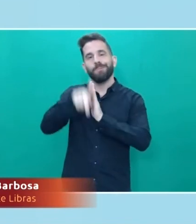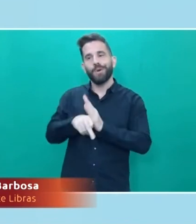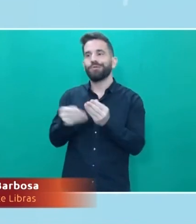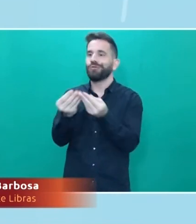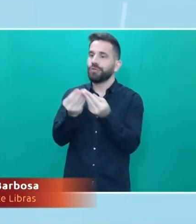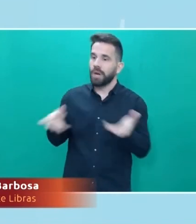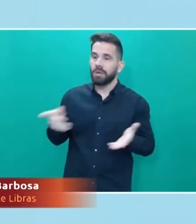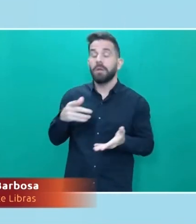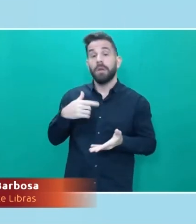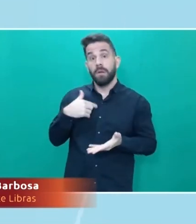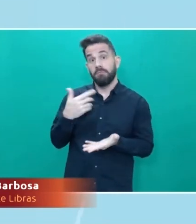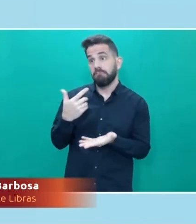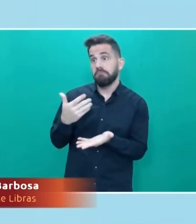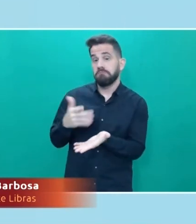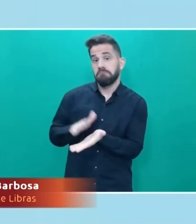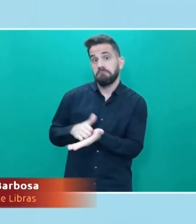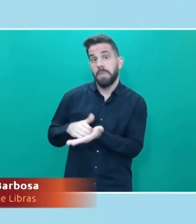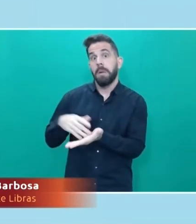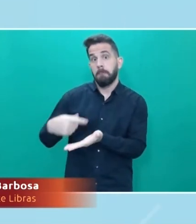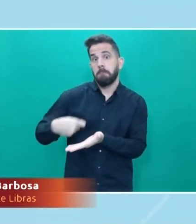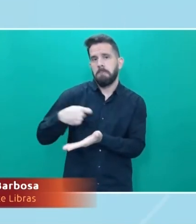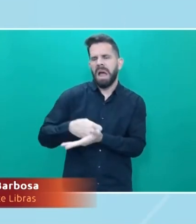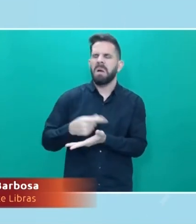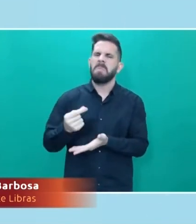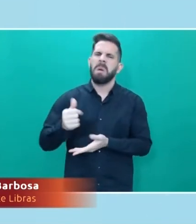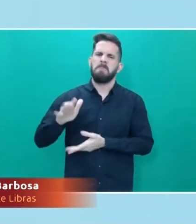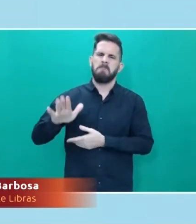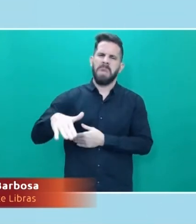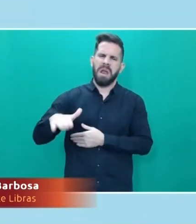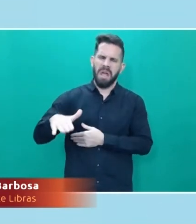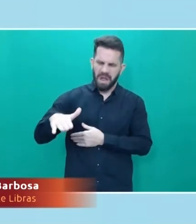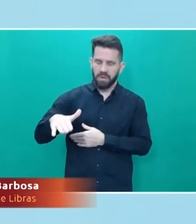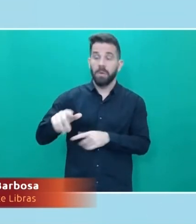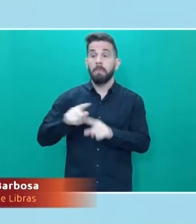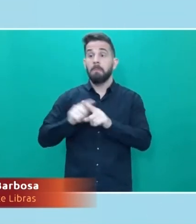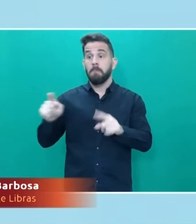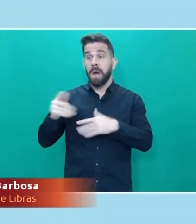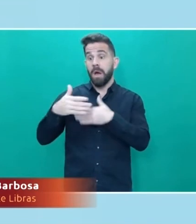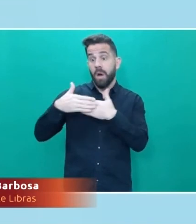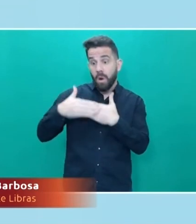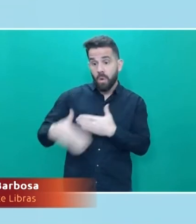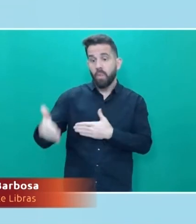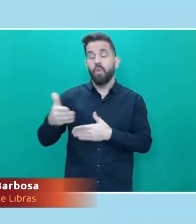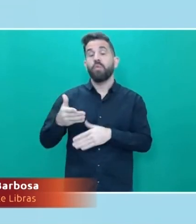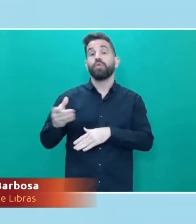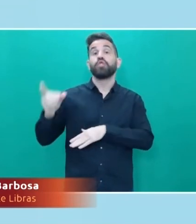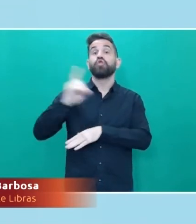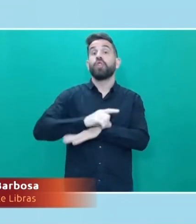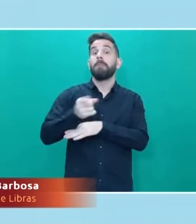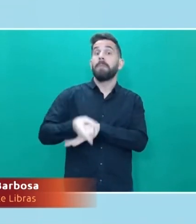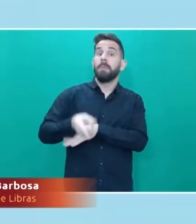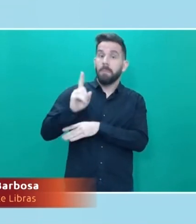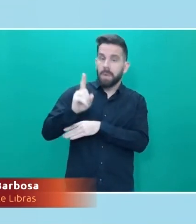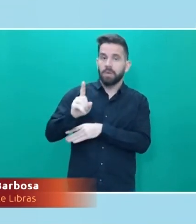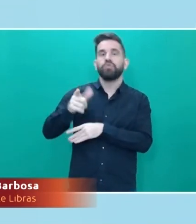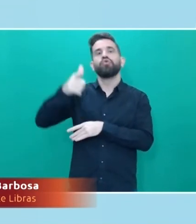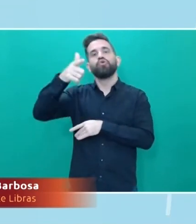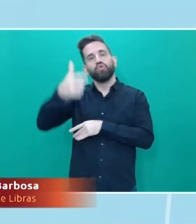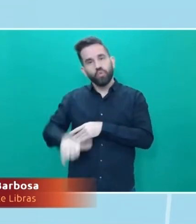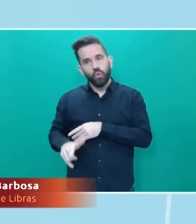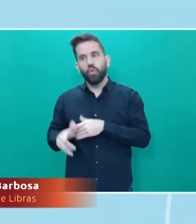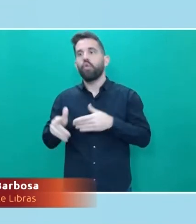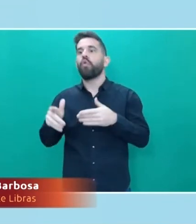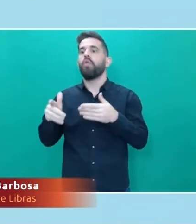pagar, mas a partir do dia 1º, inclusive, eu estou abrindo as portas da casa mais uma vez, agora